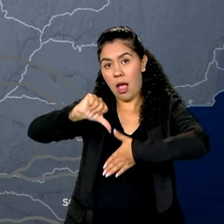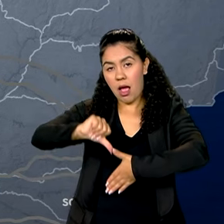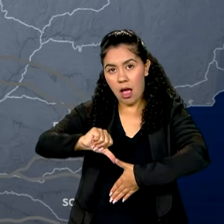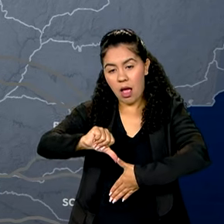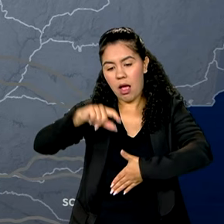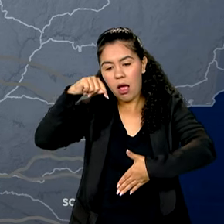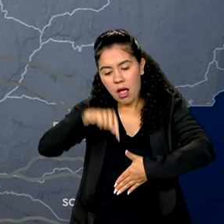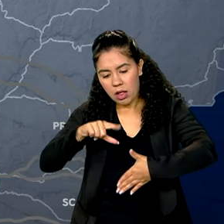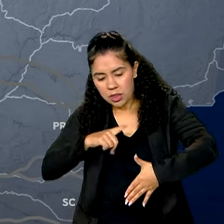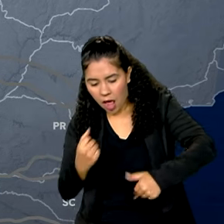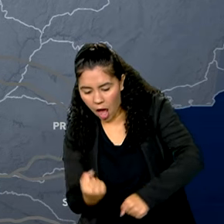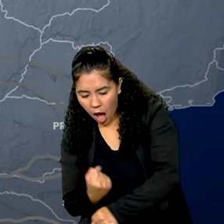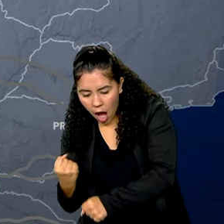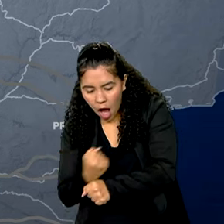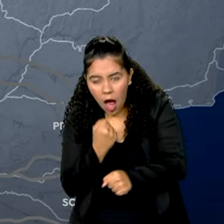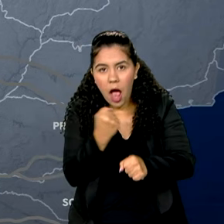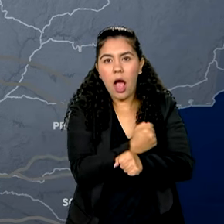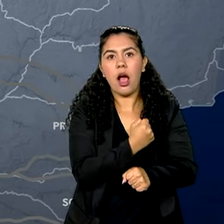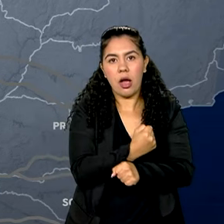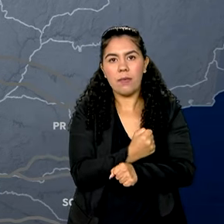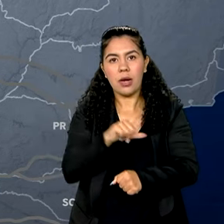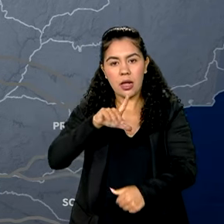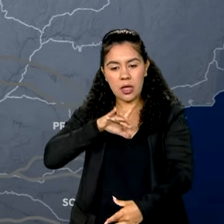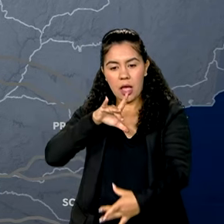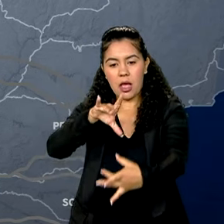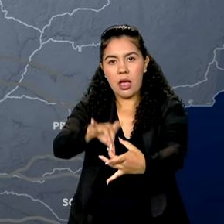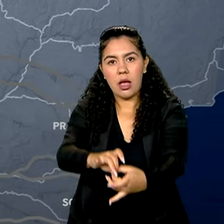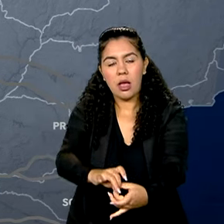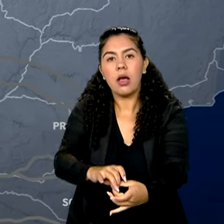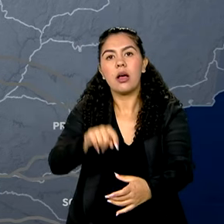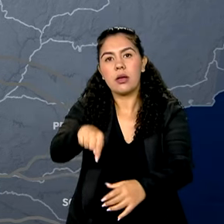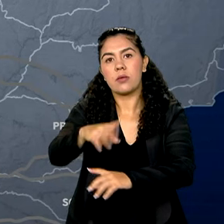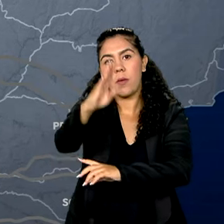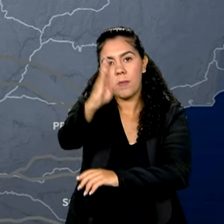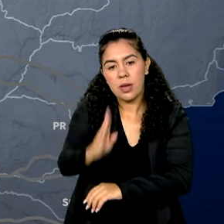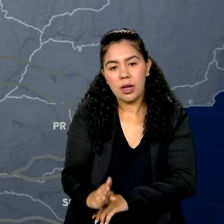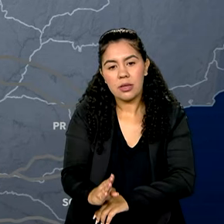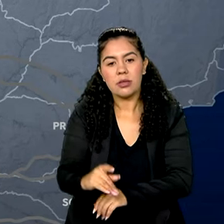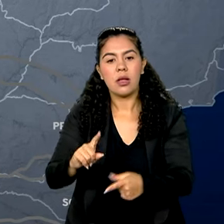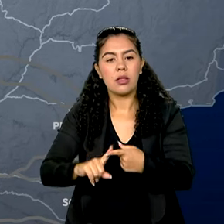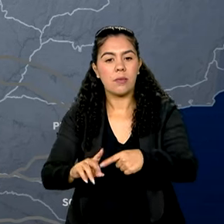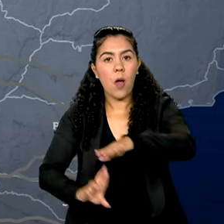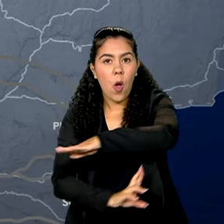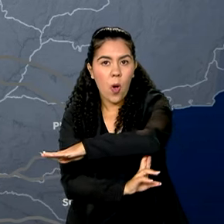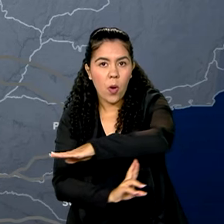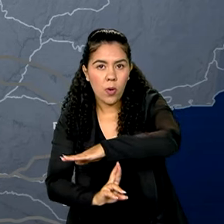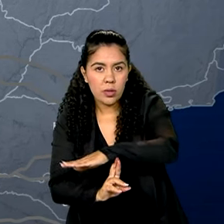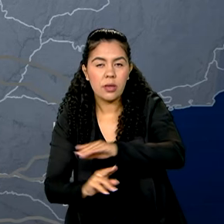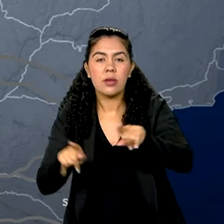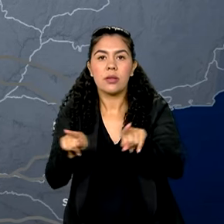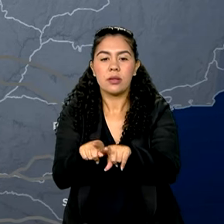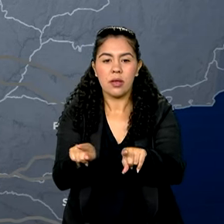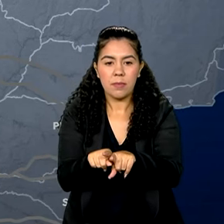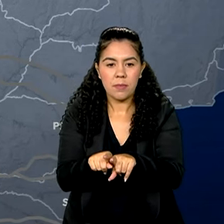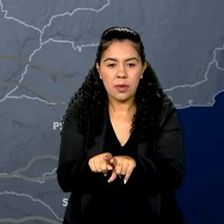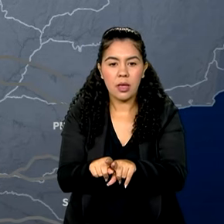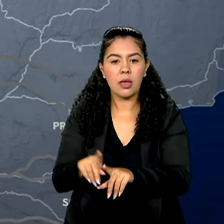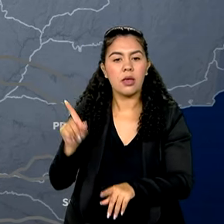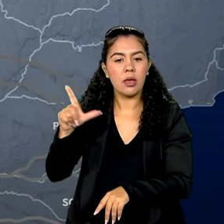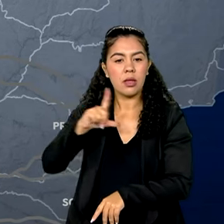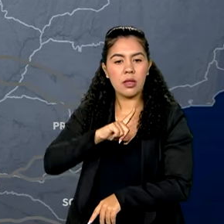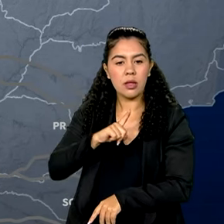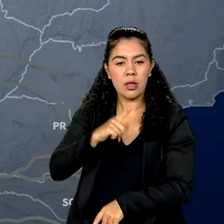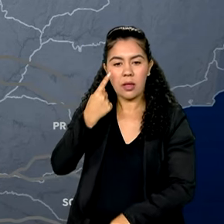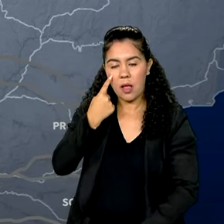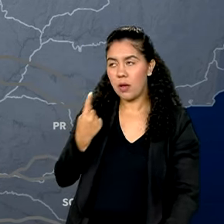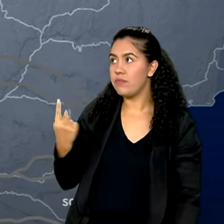como a construção da ponte que vai ligar a brasileira Guajará-Mirim, em Rondônia, com a boliviana Guayará-Mirim e